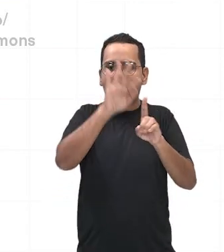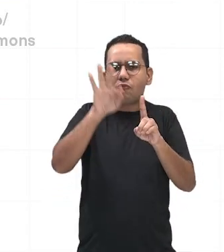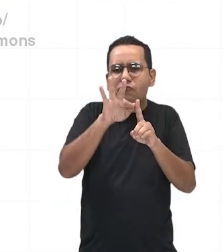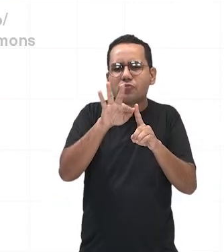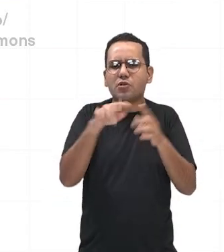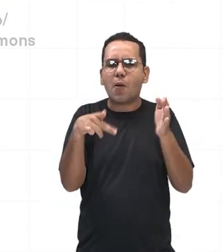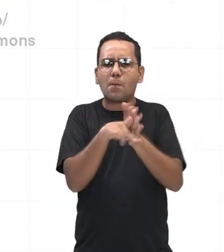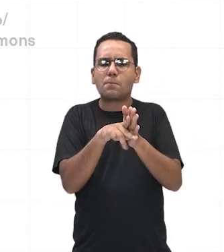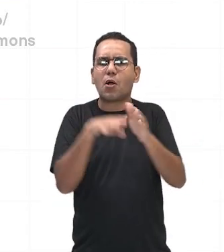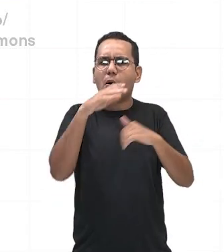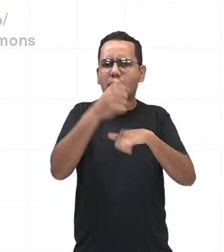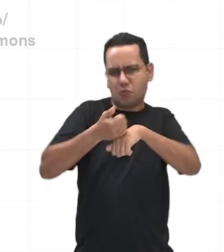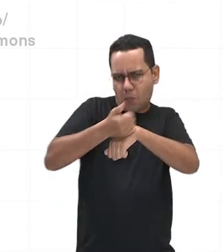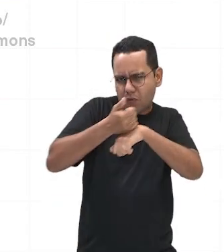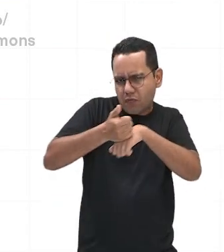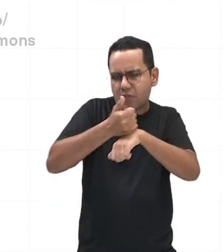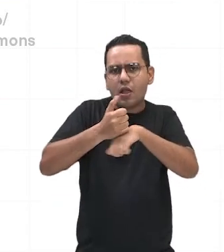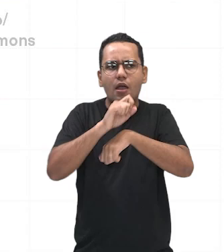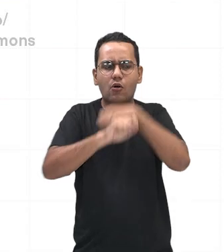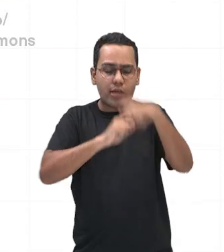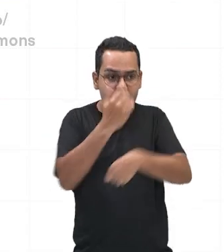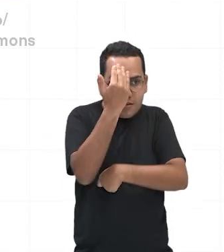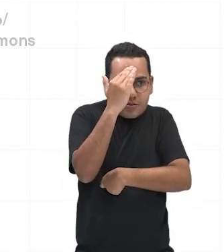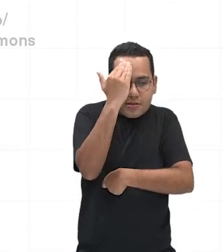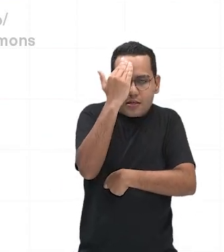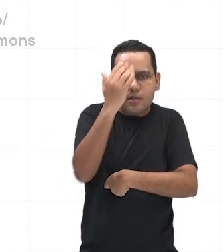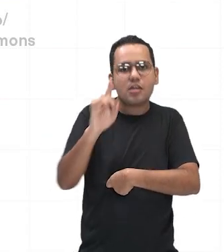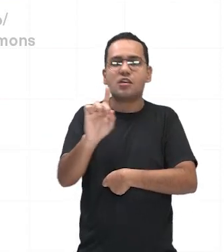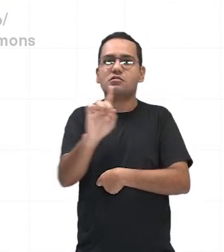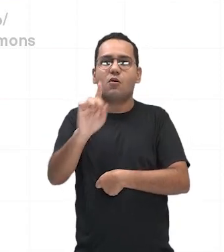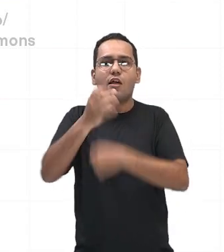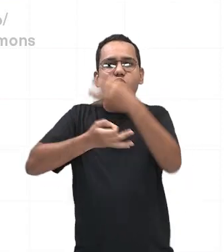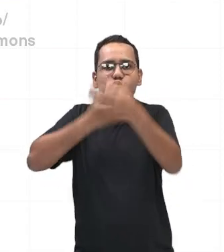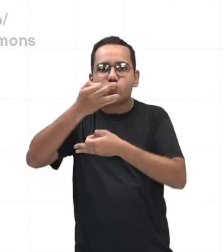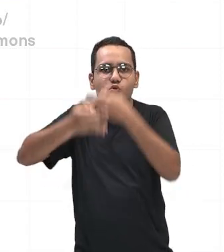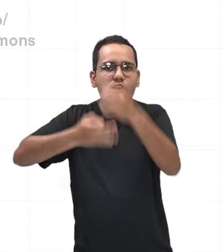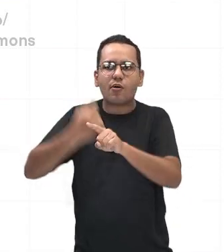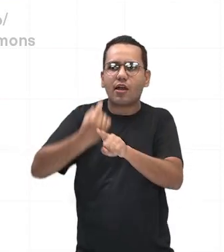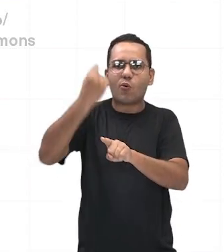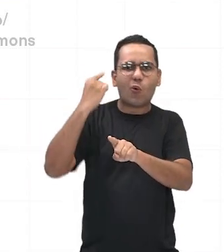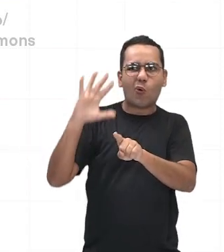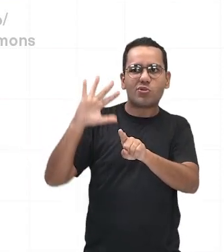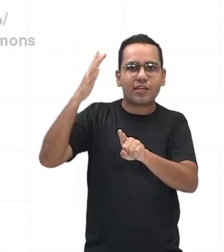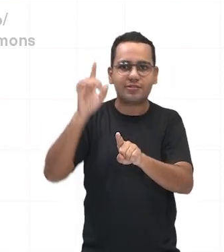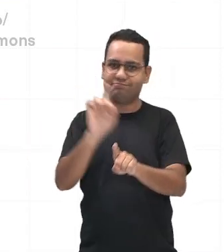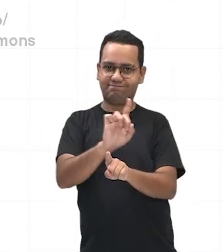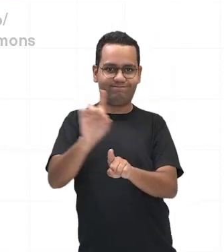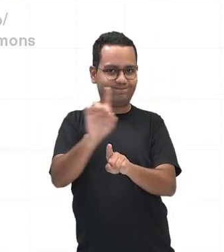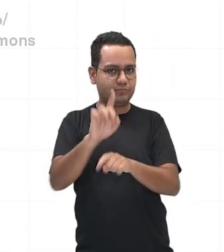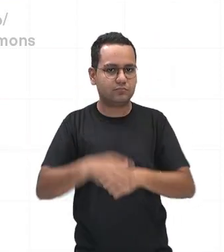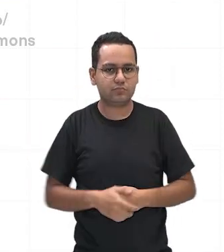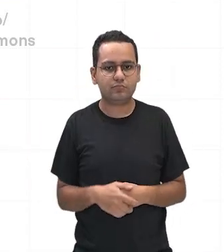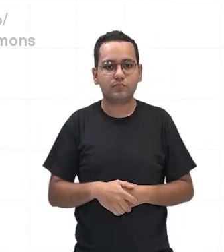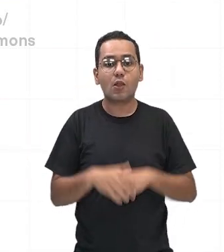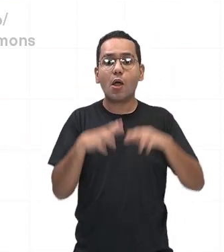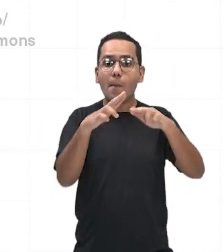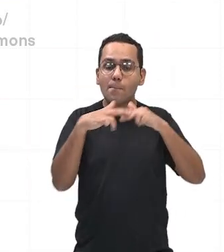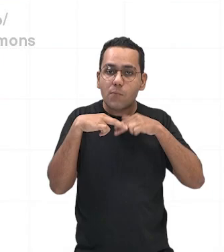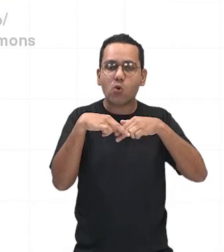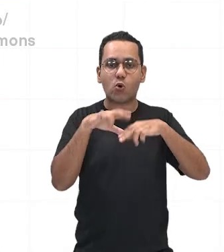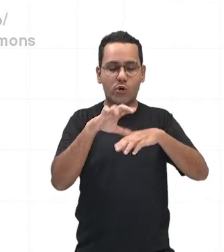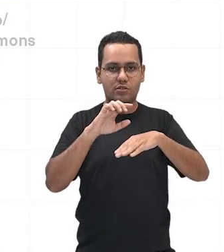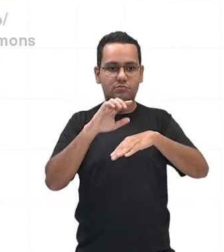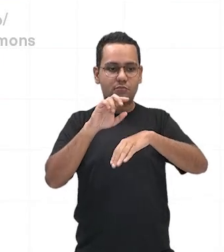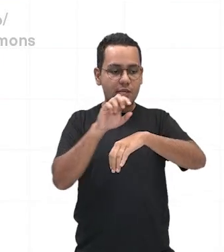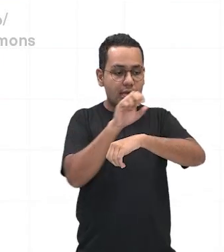o passado. Logo, o único referencial possível para se ver a Idade Média é a própria